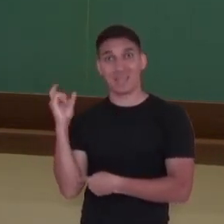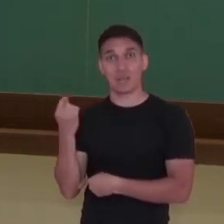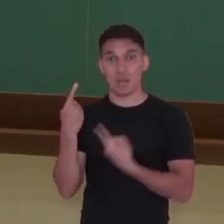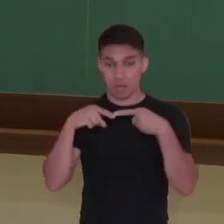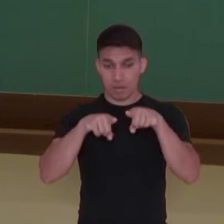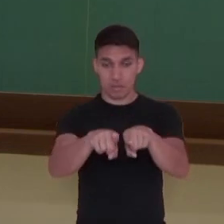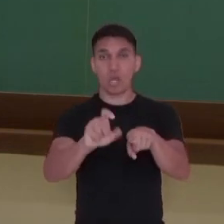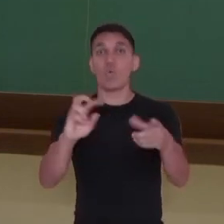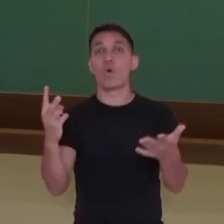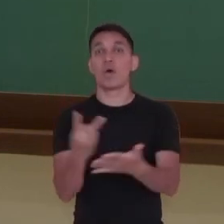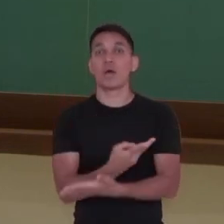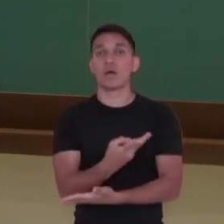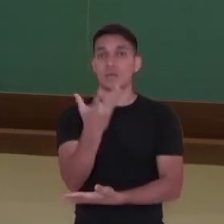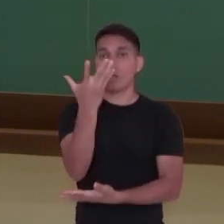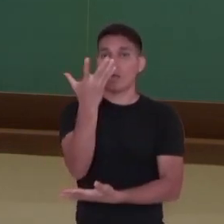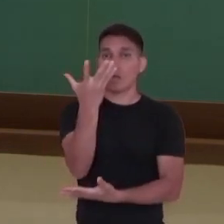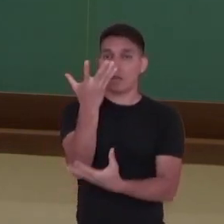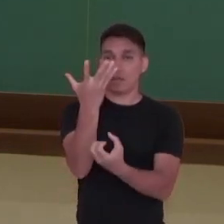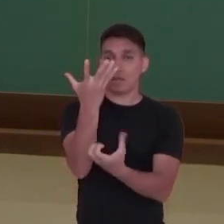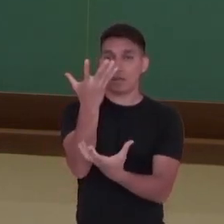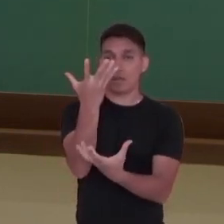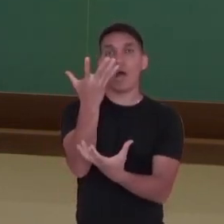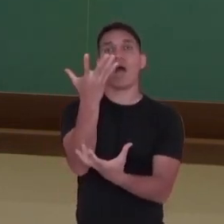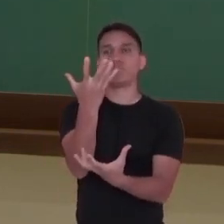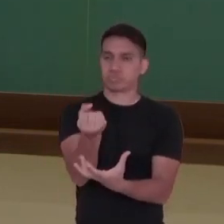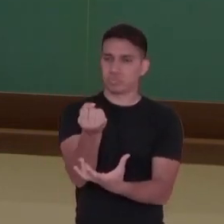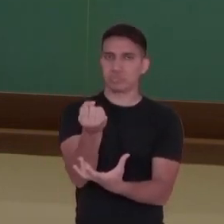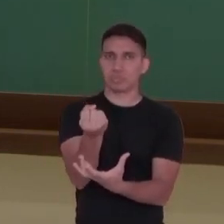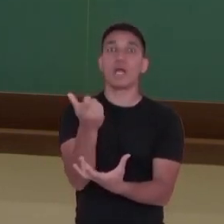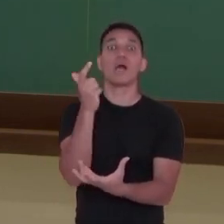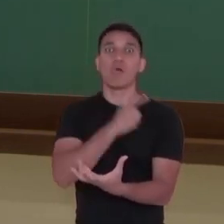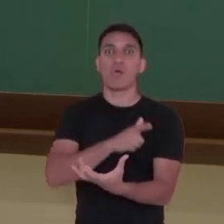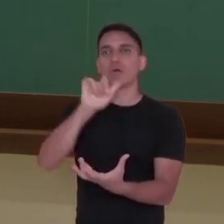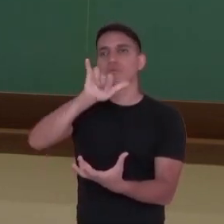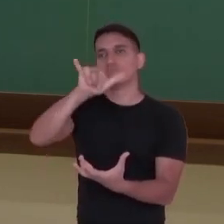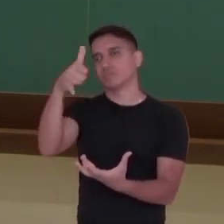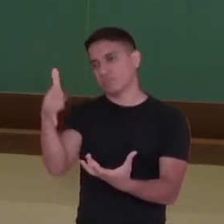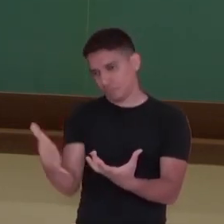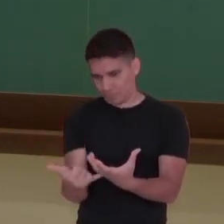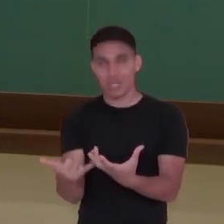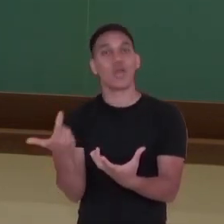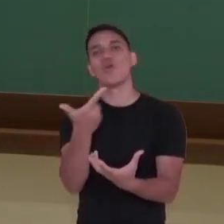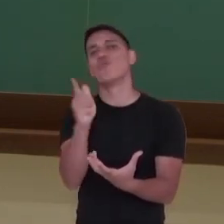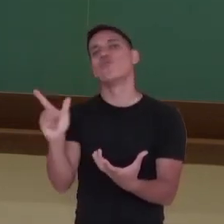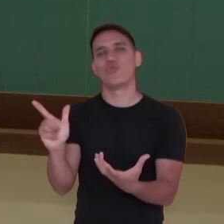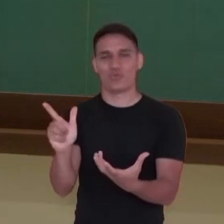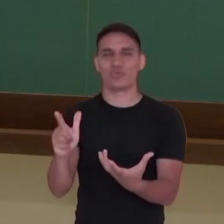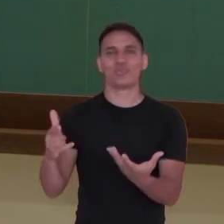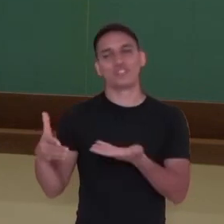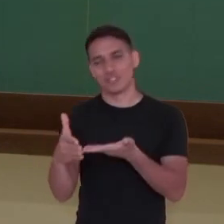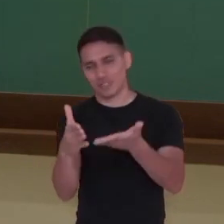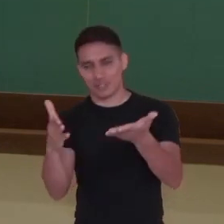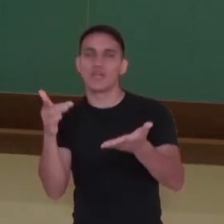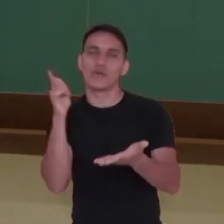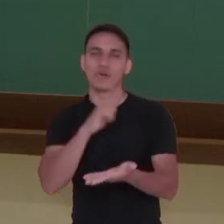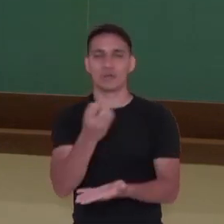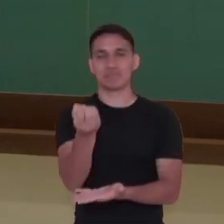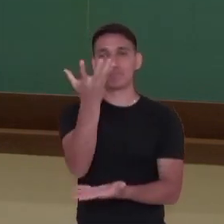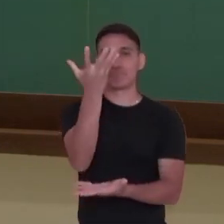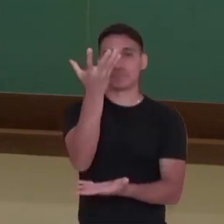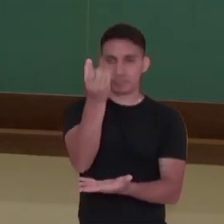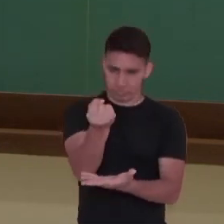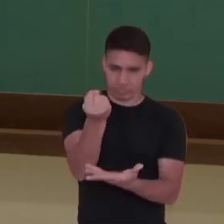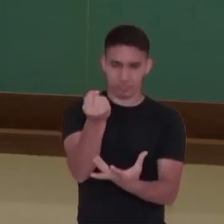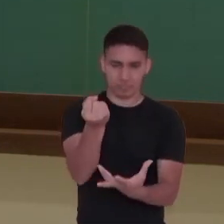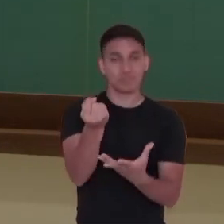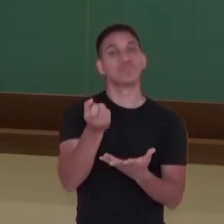paralelo, ao queimar uma lâmpada, os elétrons conseguem percorrer um outro caminho e a outra lâmpada fica